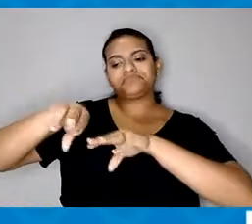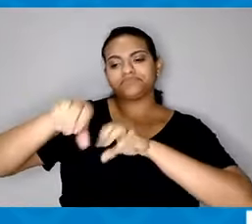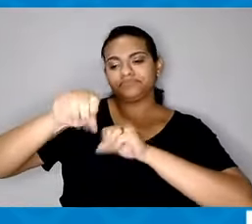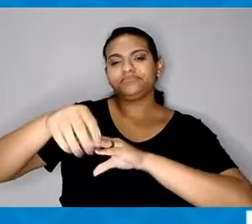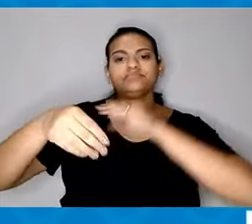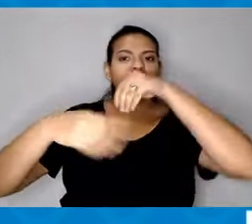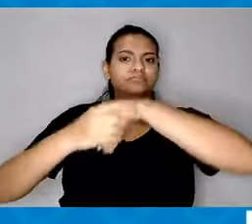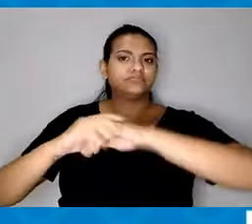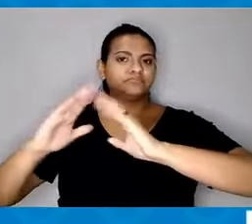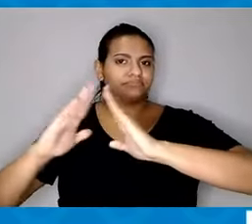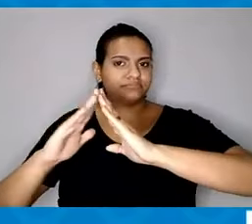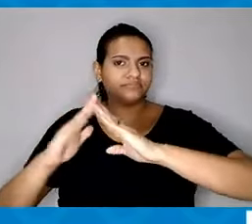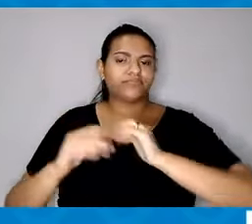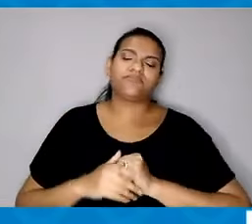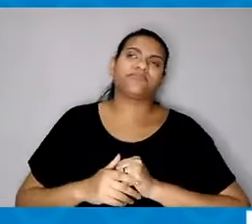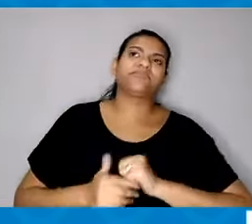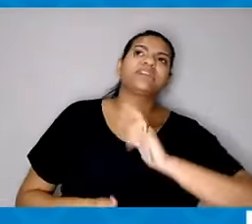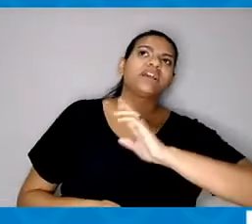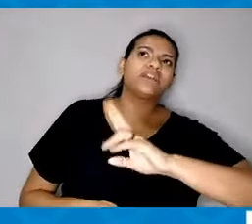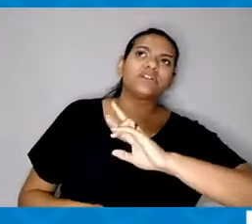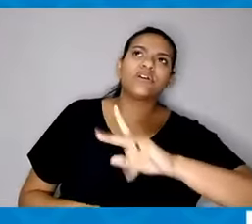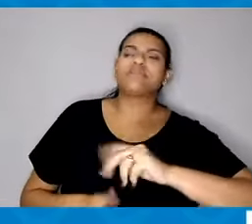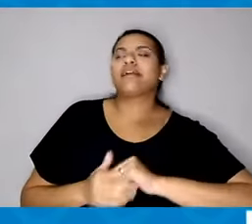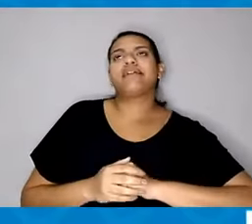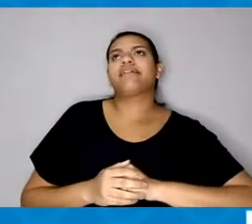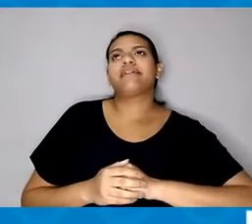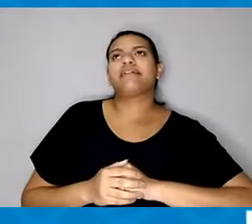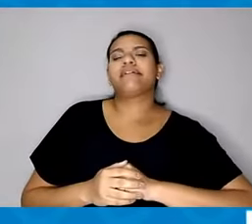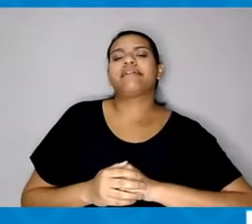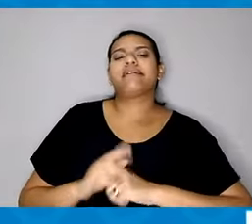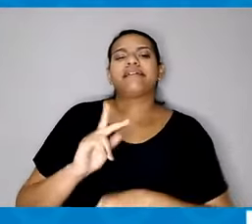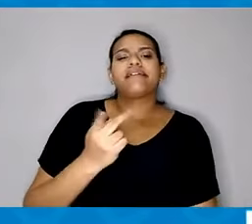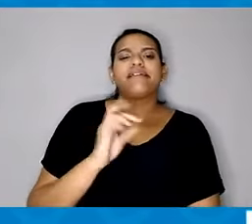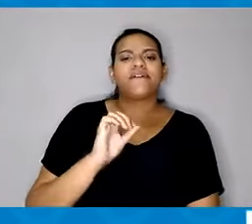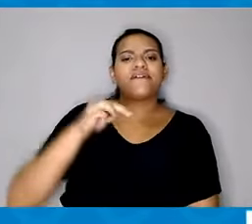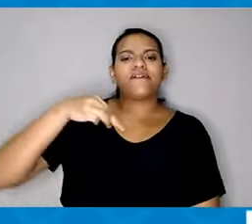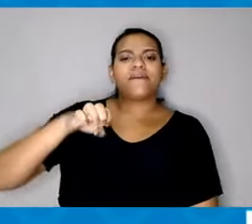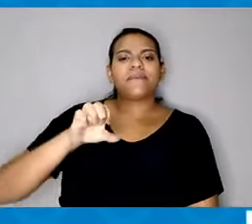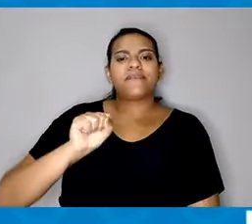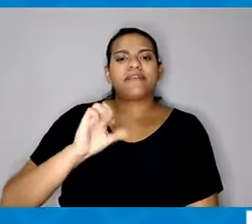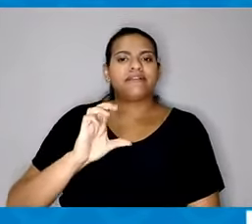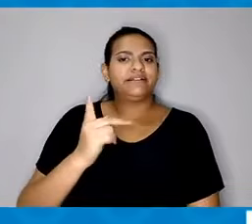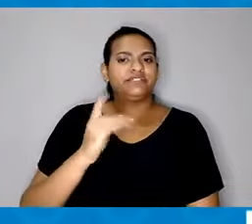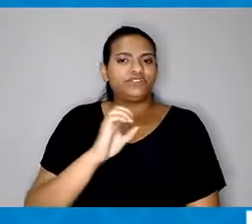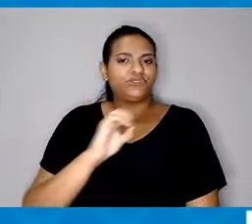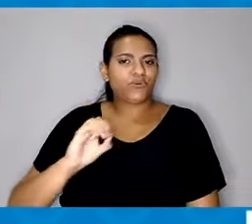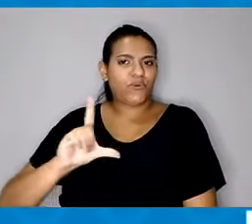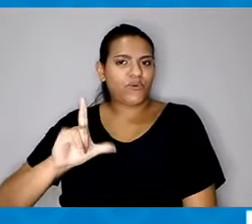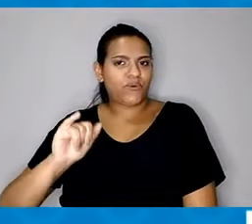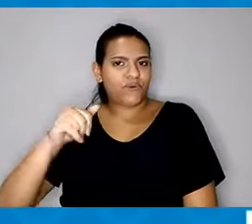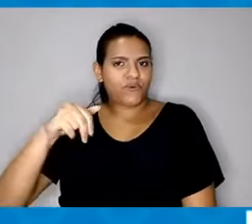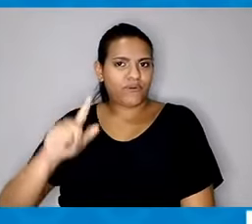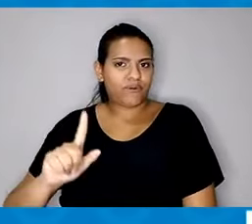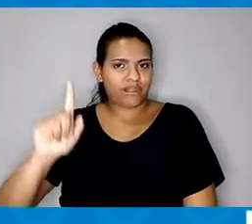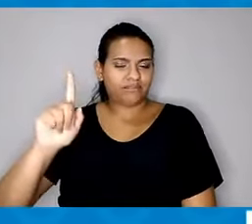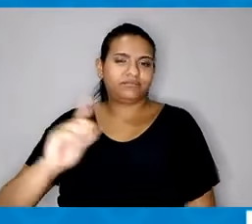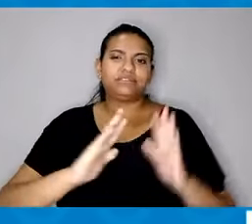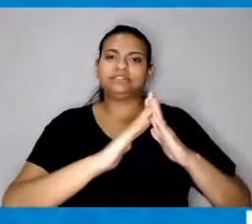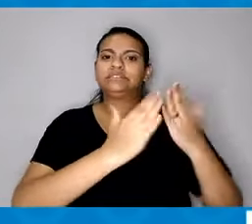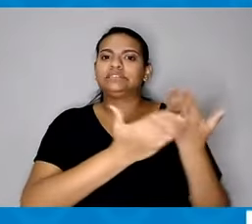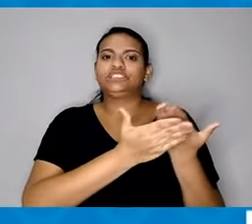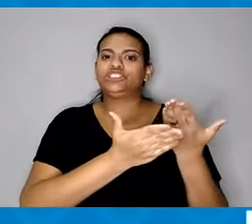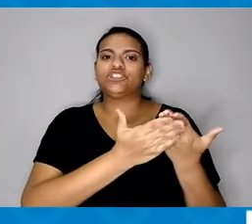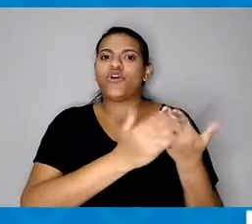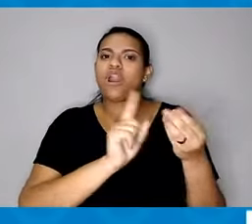homeschooling, todas essas coisas. Eu estou falando simplesmente o apoio, a presença da família na vida escolar